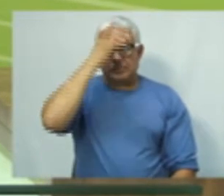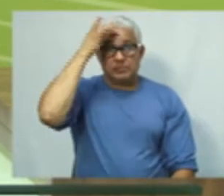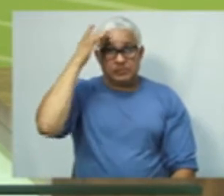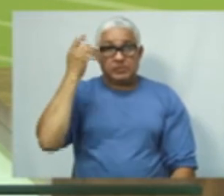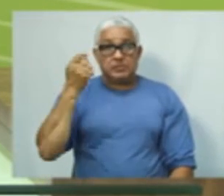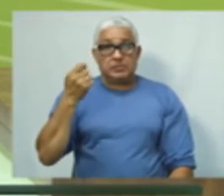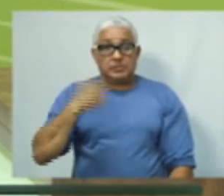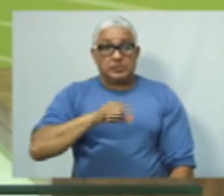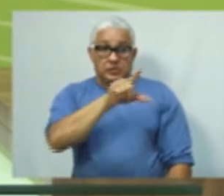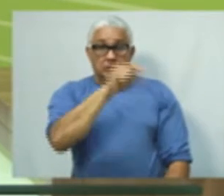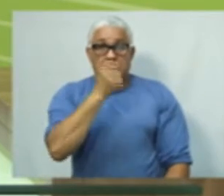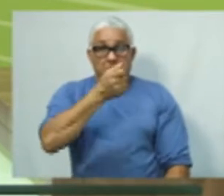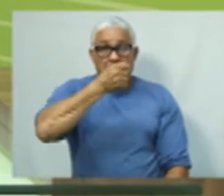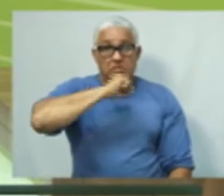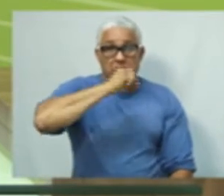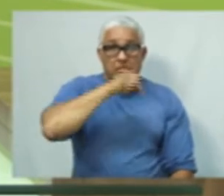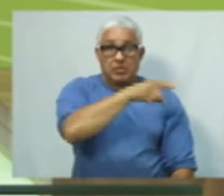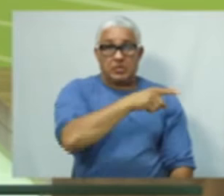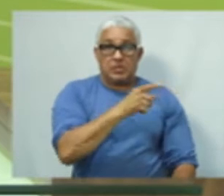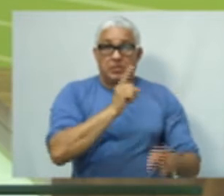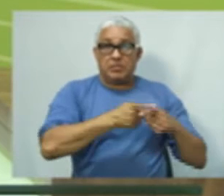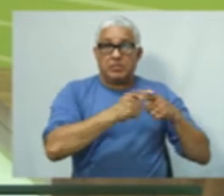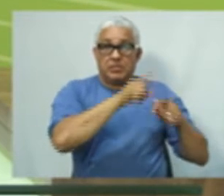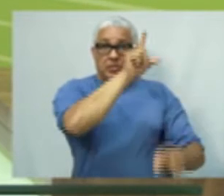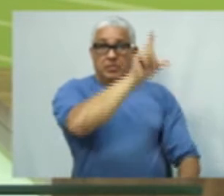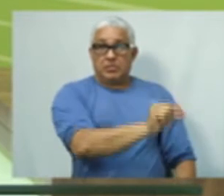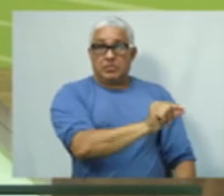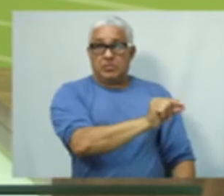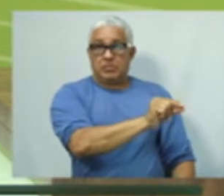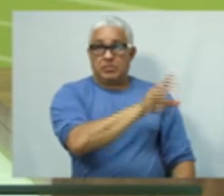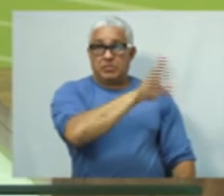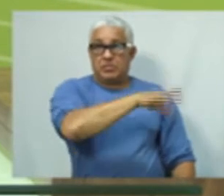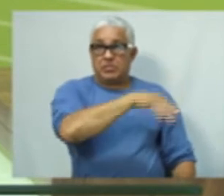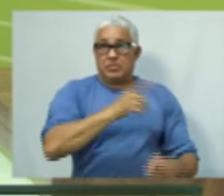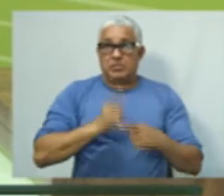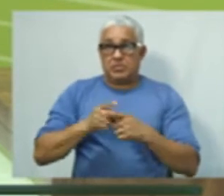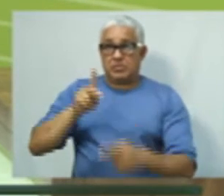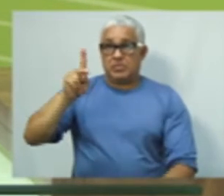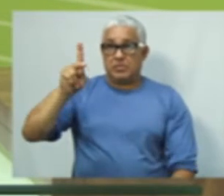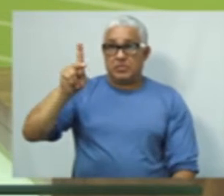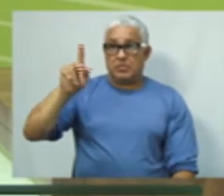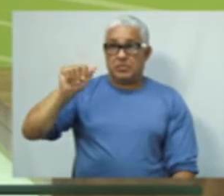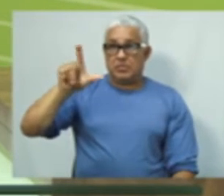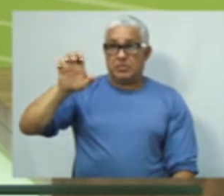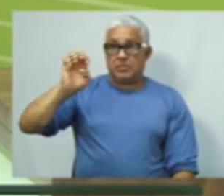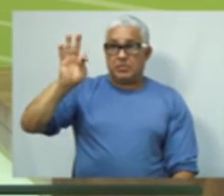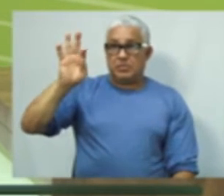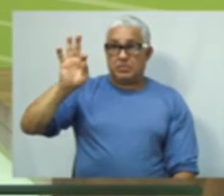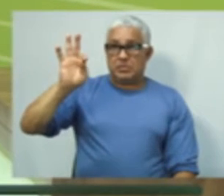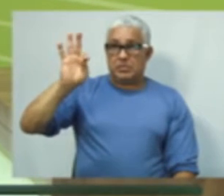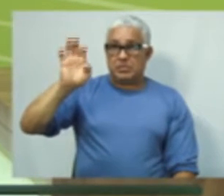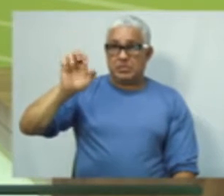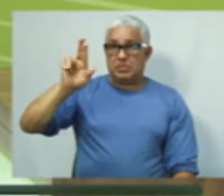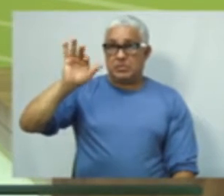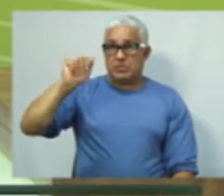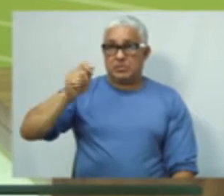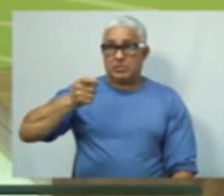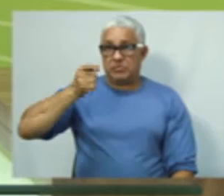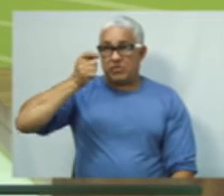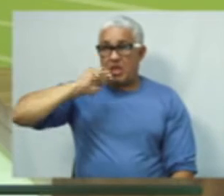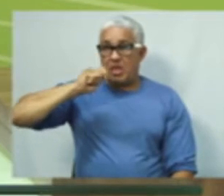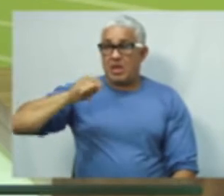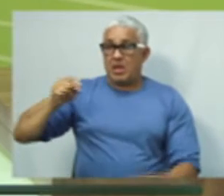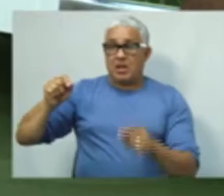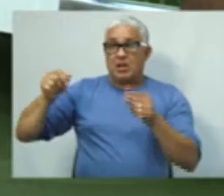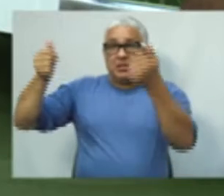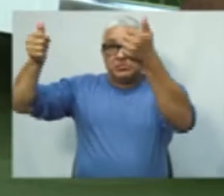barato. E essa paleteria faliu. Então temos que pensar muito bem nessas modas, no mercado onde ele está sendo implementada, todos esses